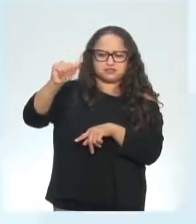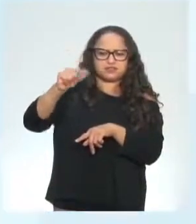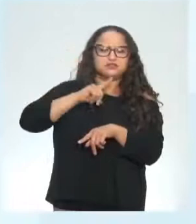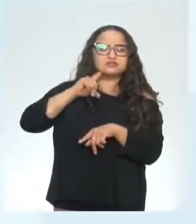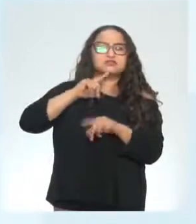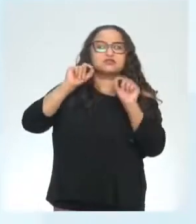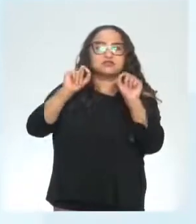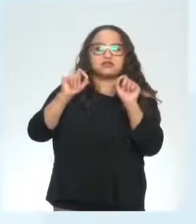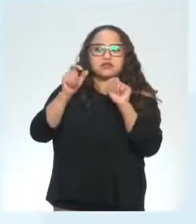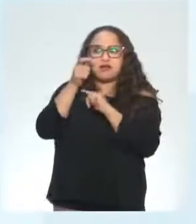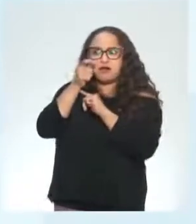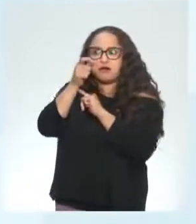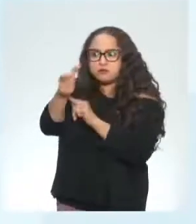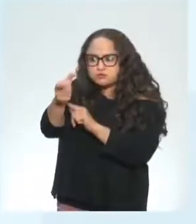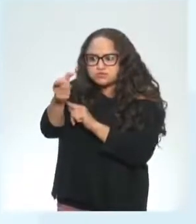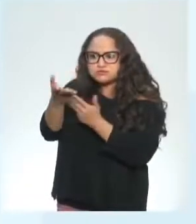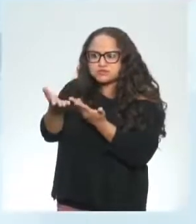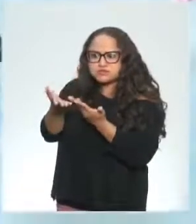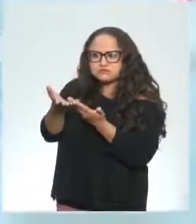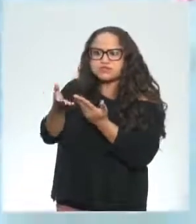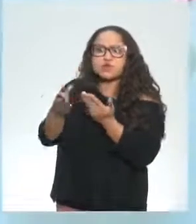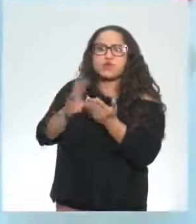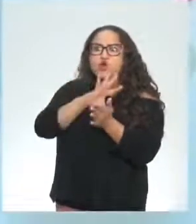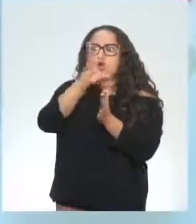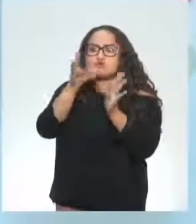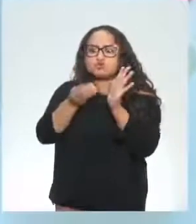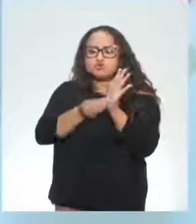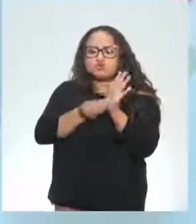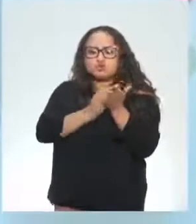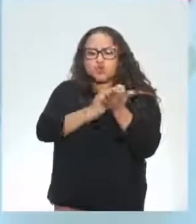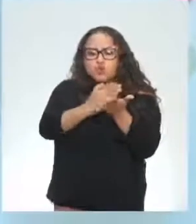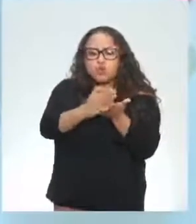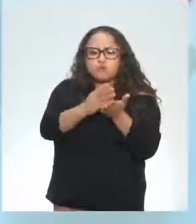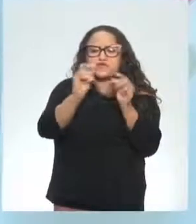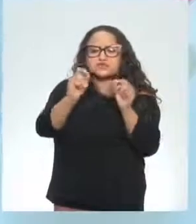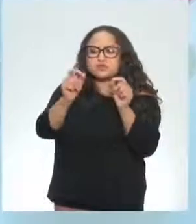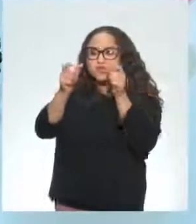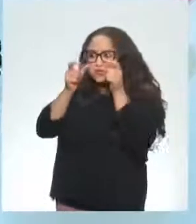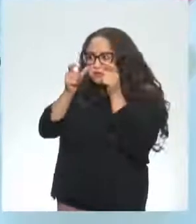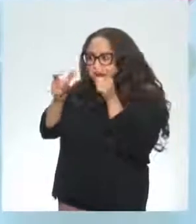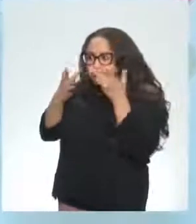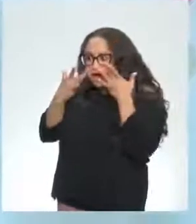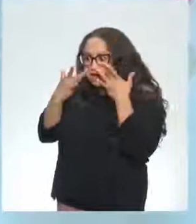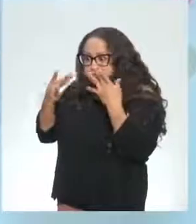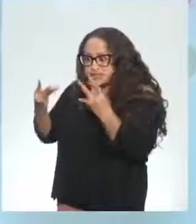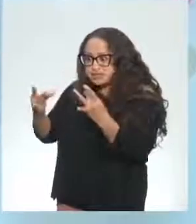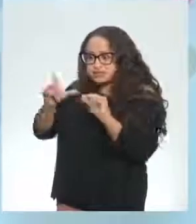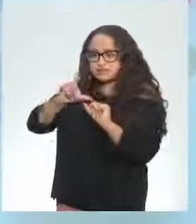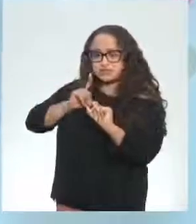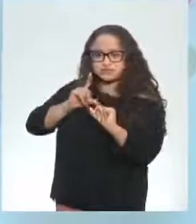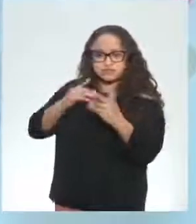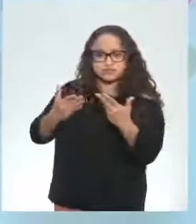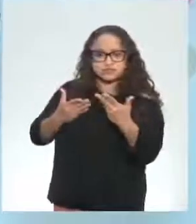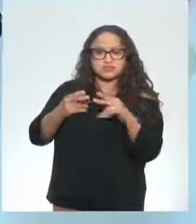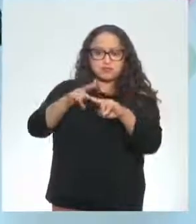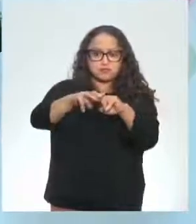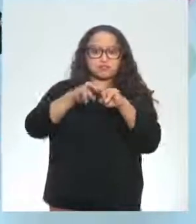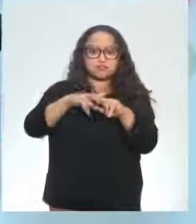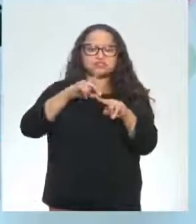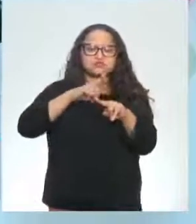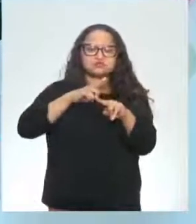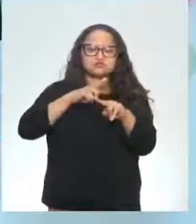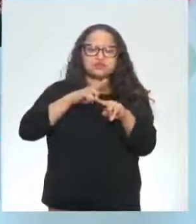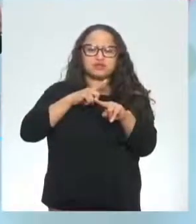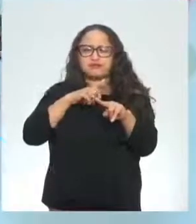que é a observação. Aliás, tudo começa, de uma observação, geralmente, É isso aí que dá para a gente aquele